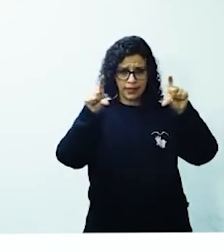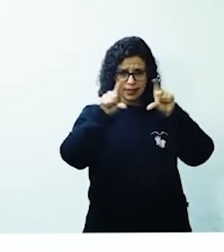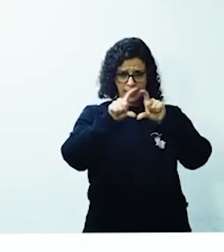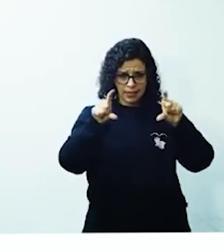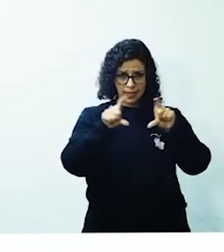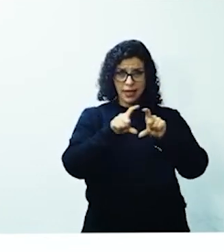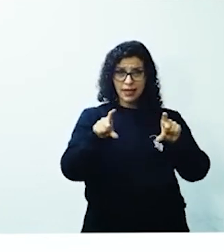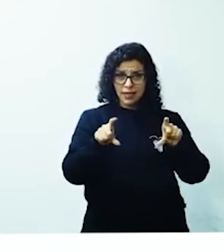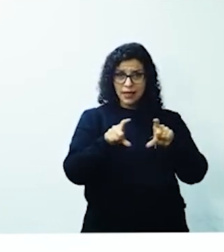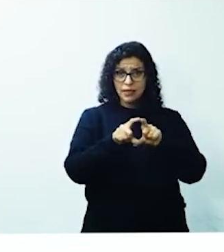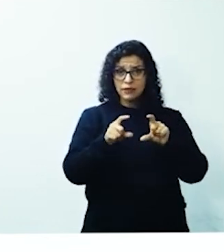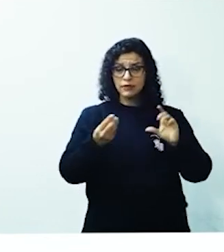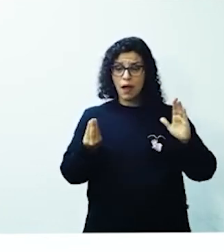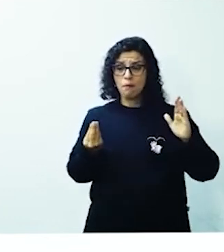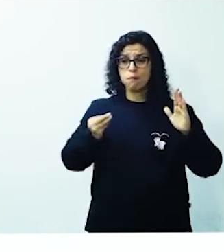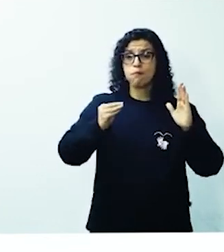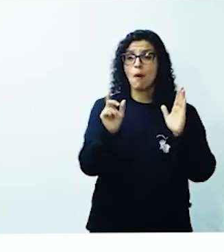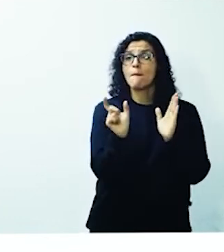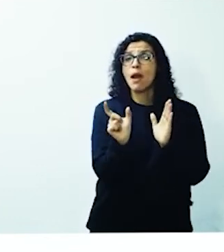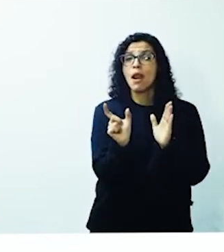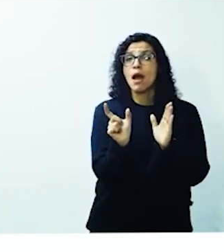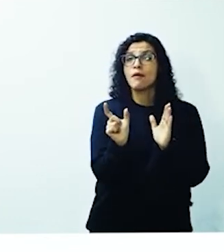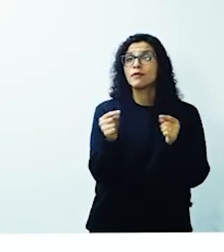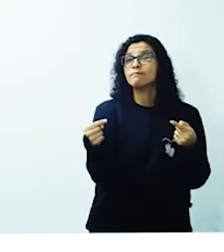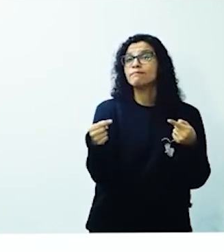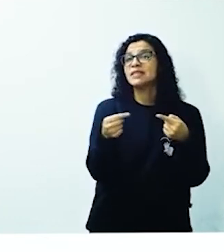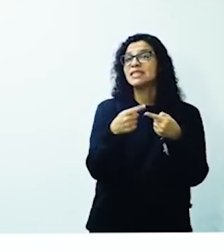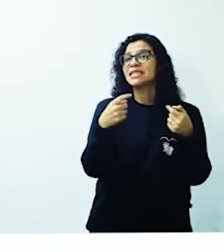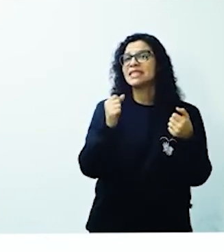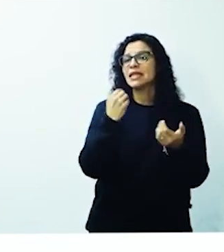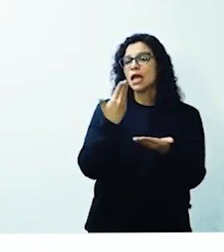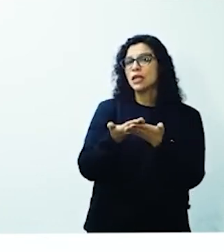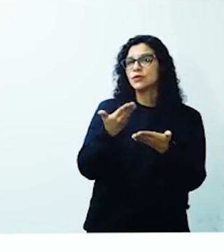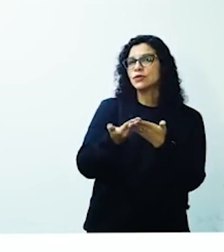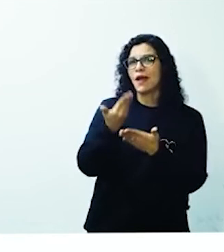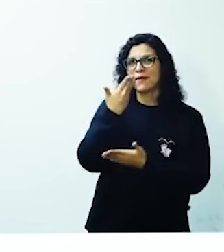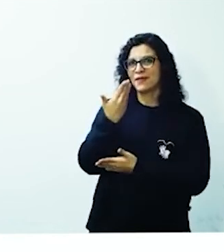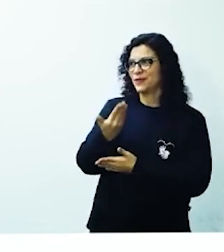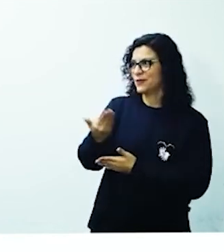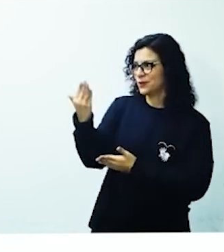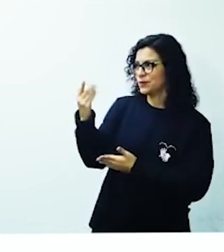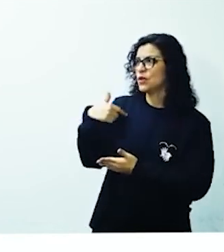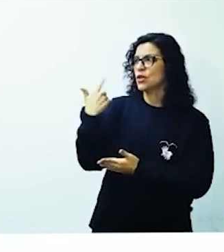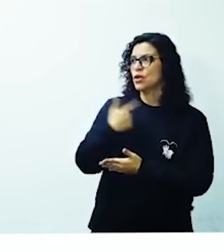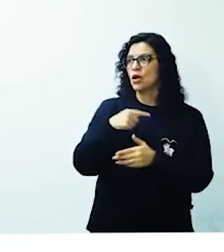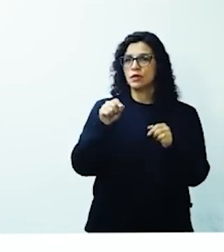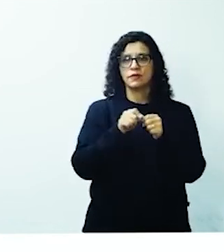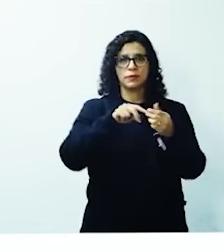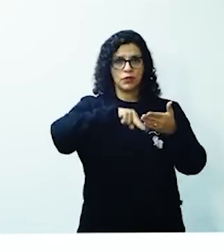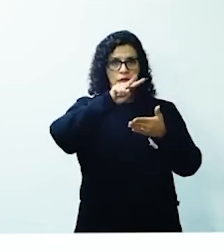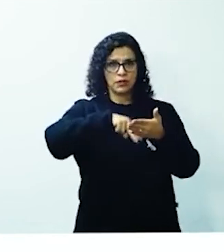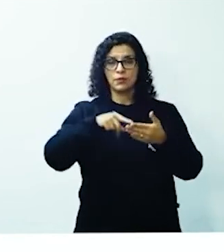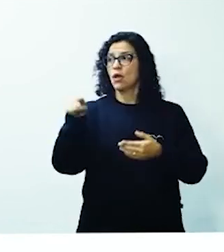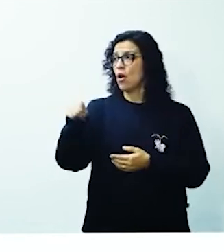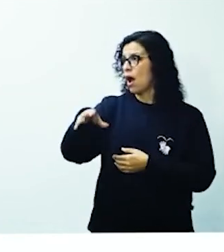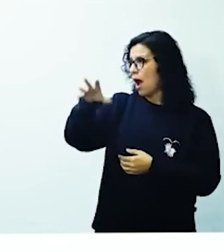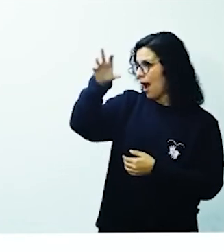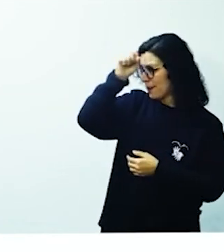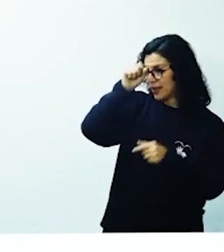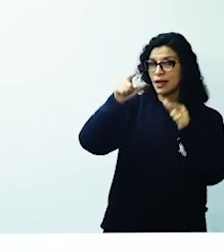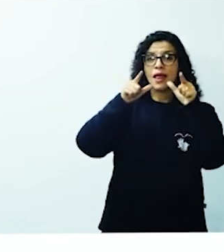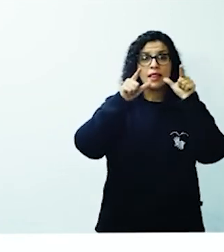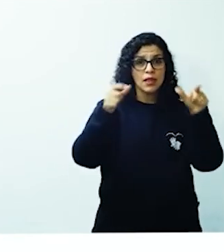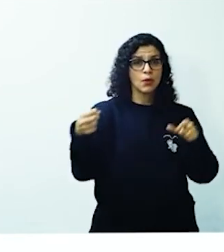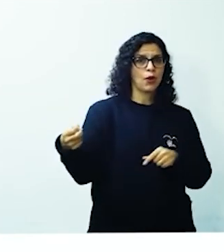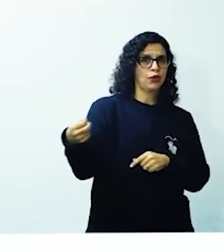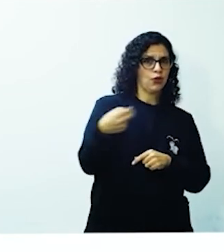Nós vamos completar o verso com uma palavra que rime com estudar. Lembram? Nós fizemos essa leitura. Aprenda uma